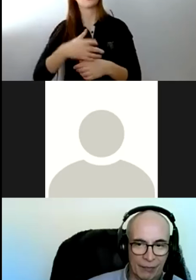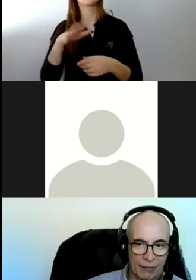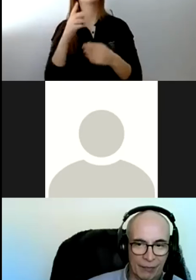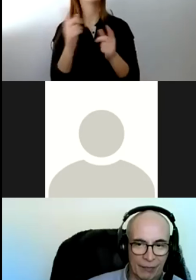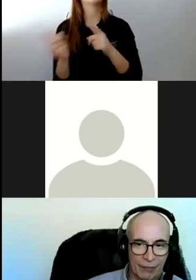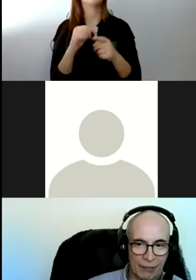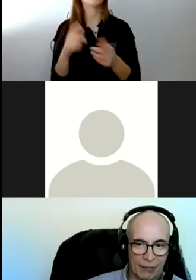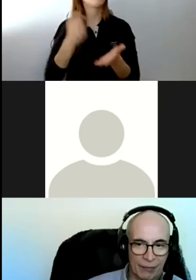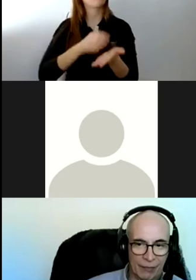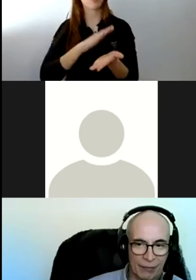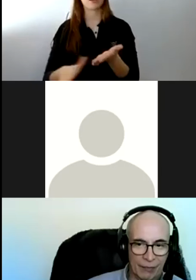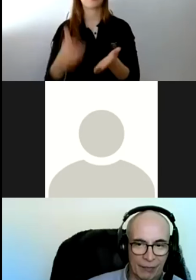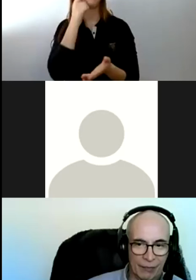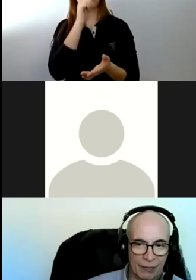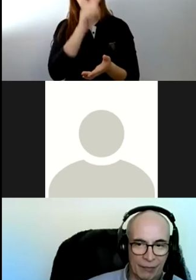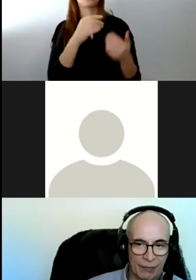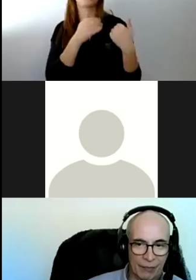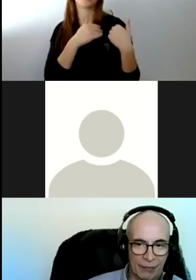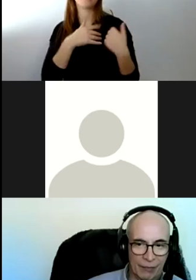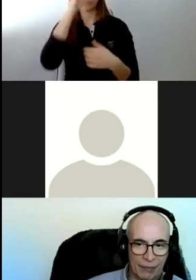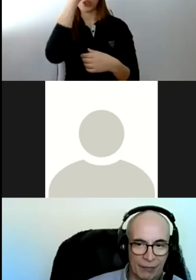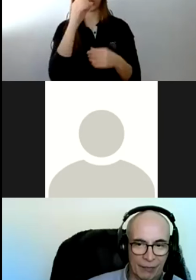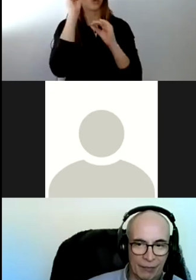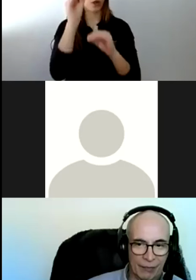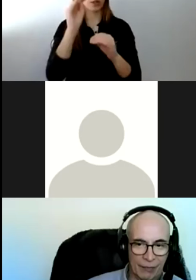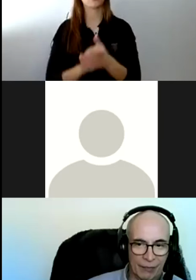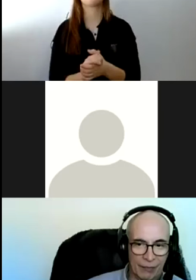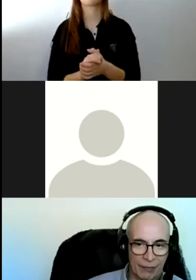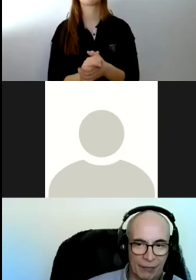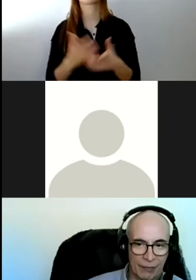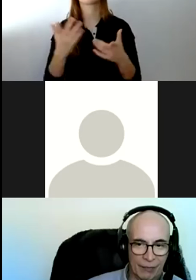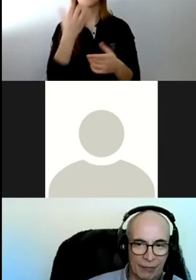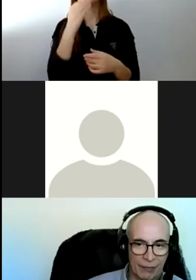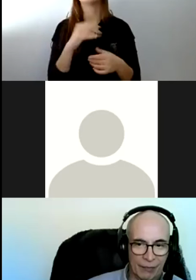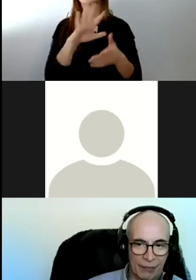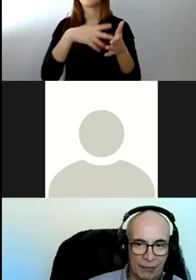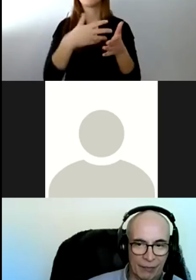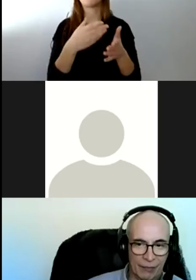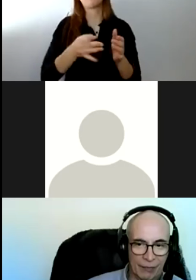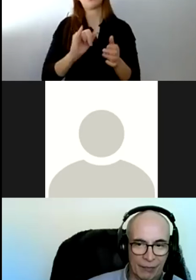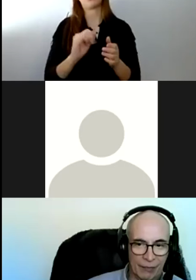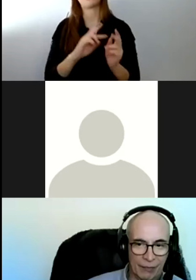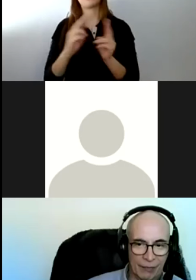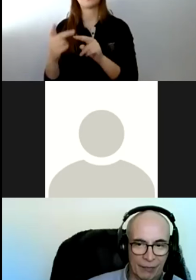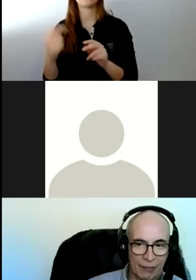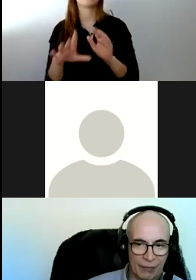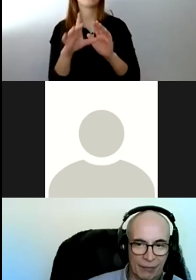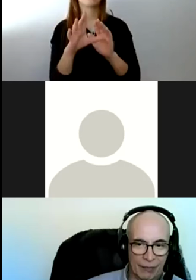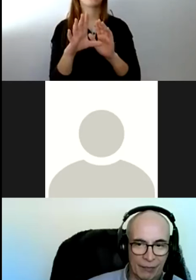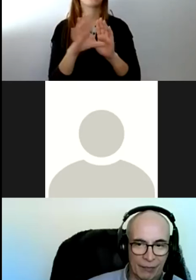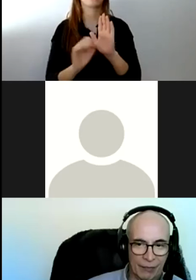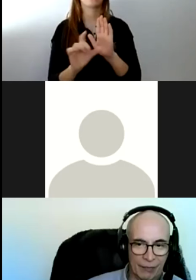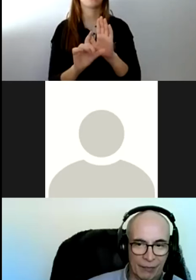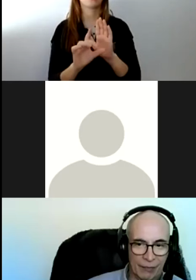responsabilidade do Ministério da Educação. Os alunos com plano individual de transição, organizado nos termos do Decreto-Lei 54, carecem de